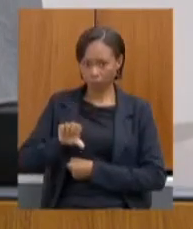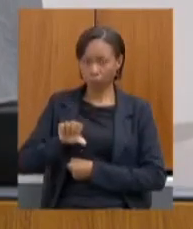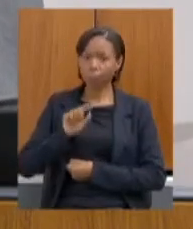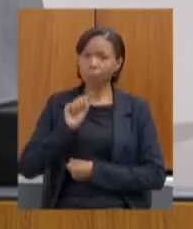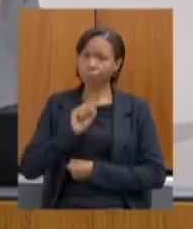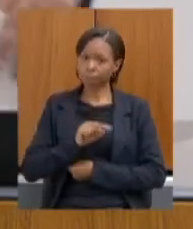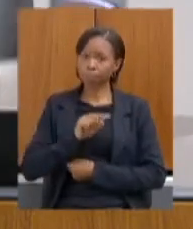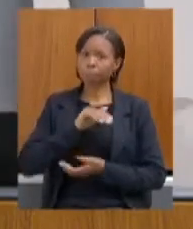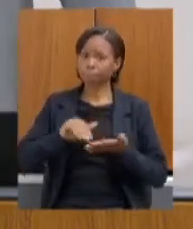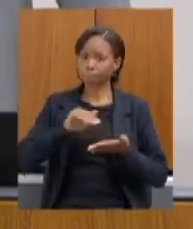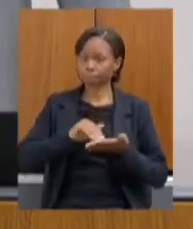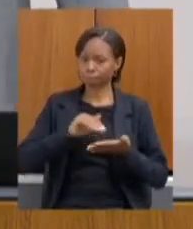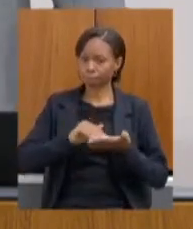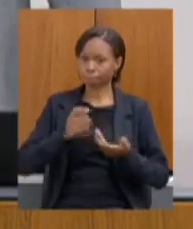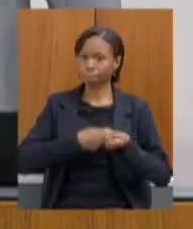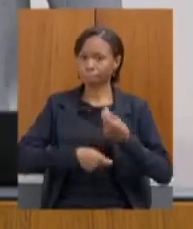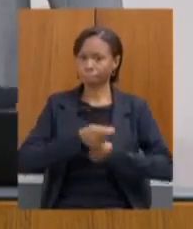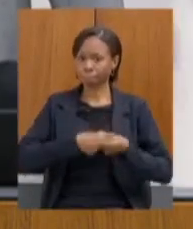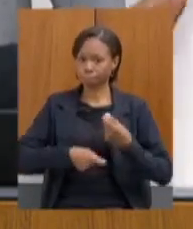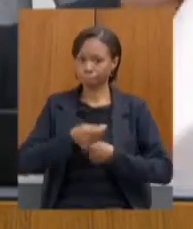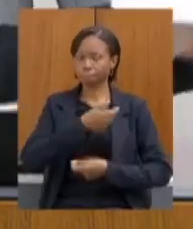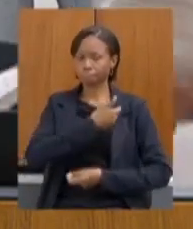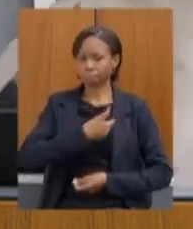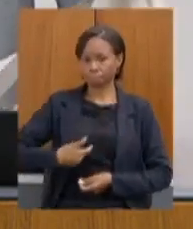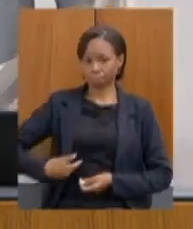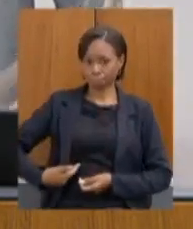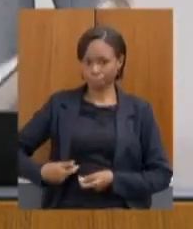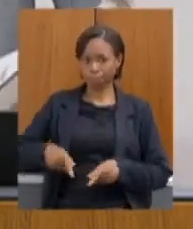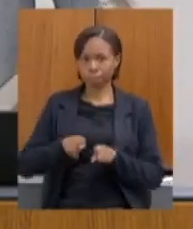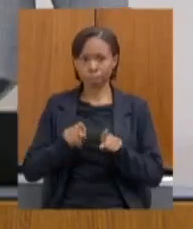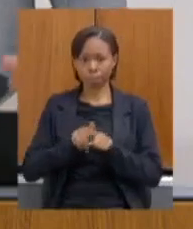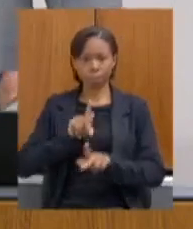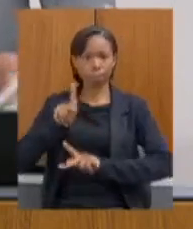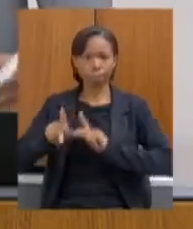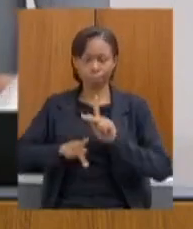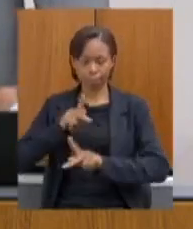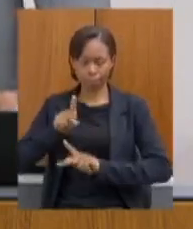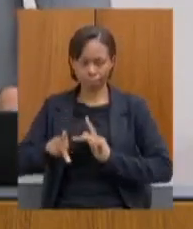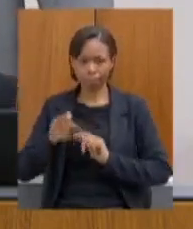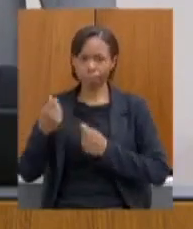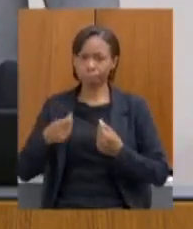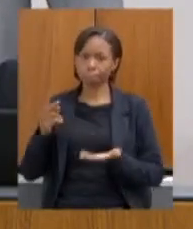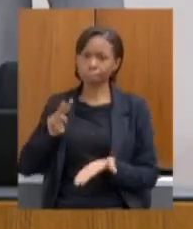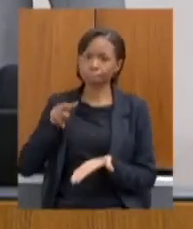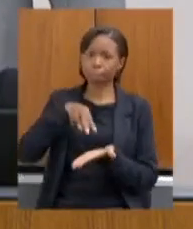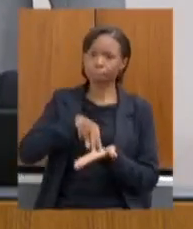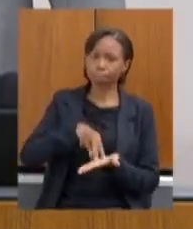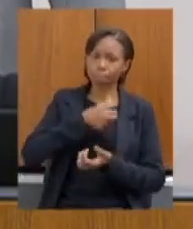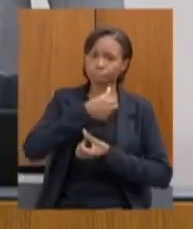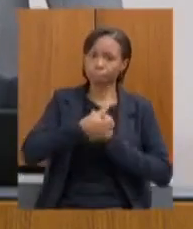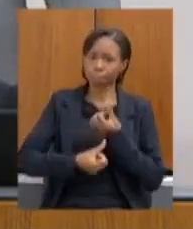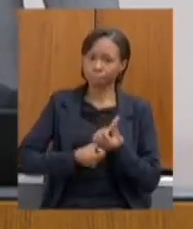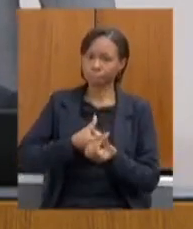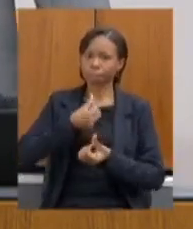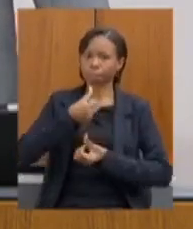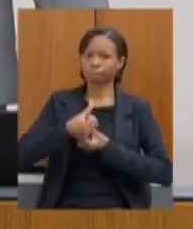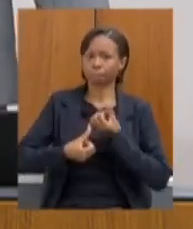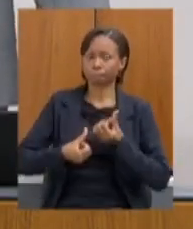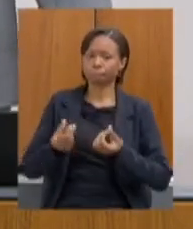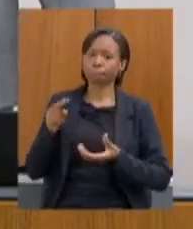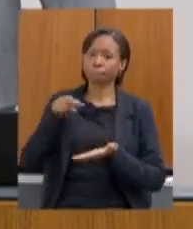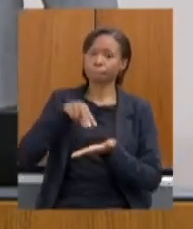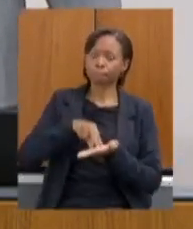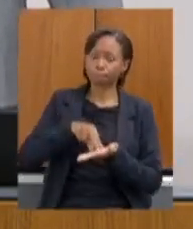Estado e dirigentes de entidades de administração direta e indireta devem comparecer semestralmente às reuniões da Comissão da